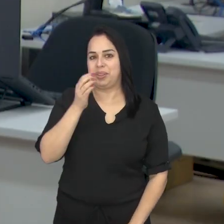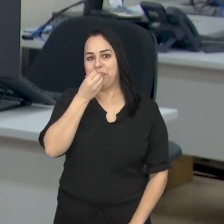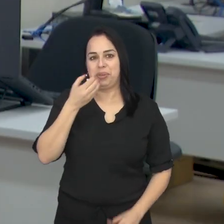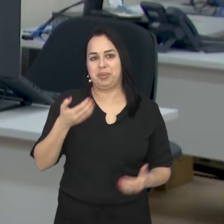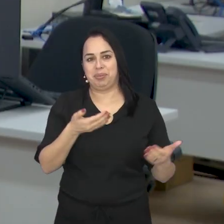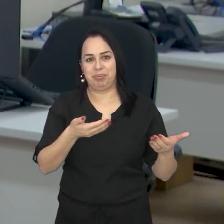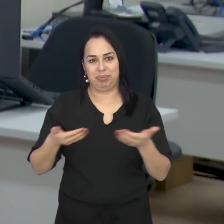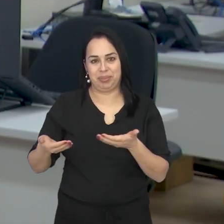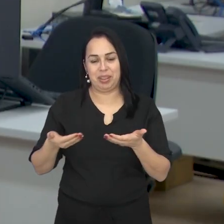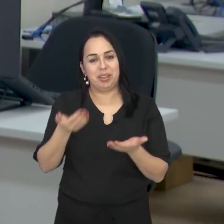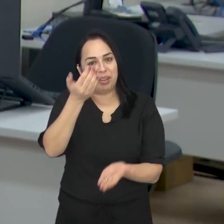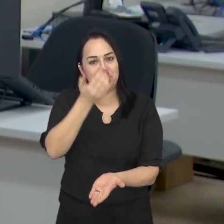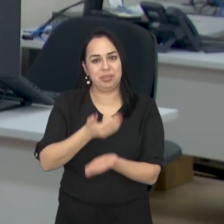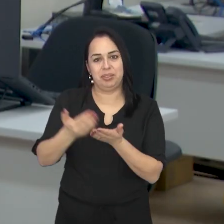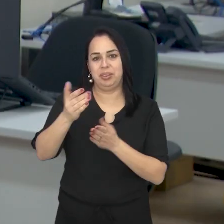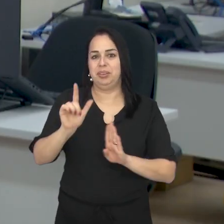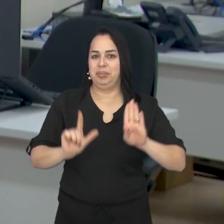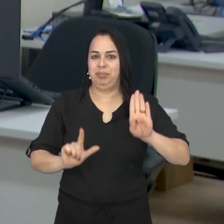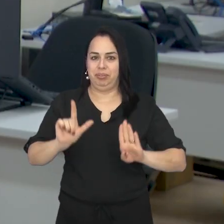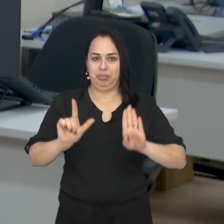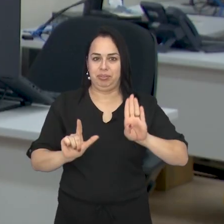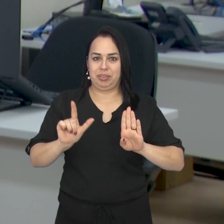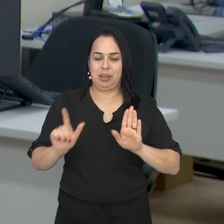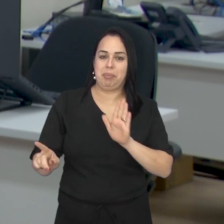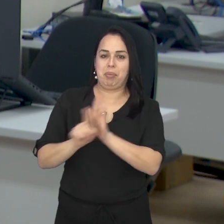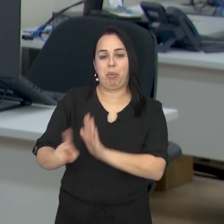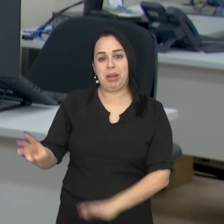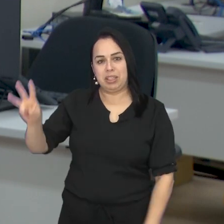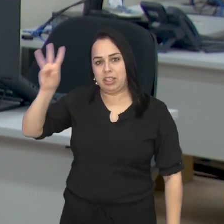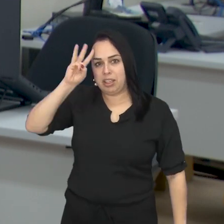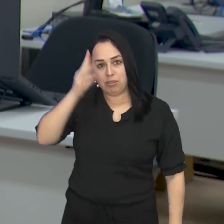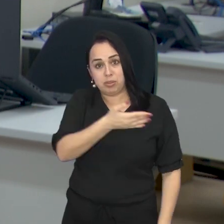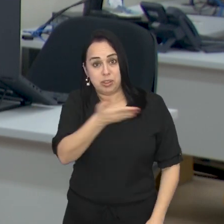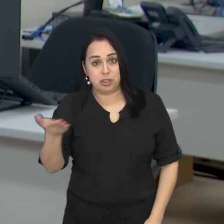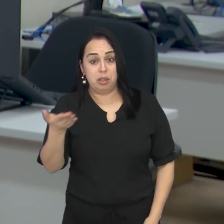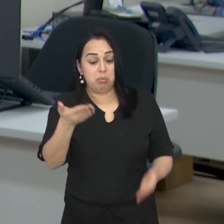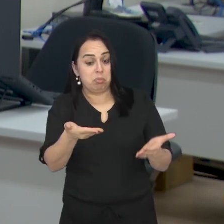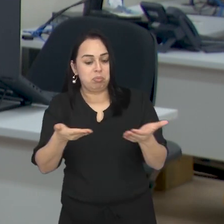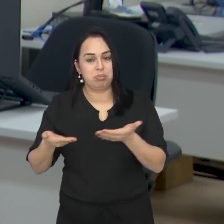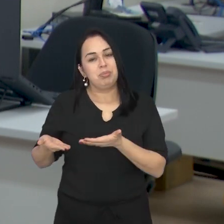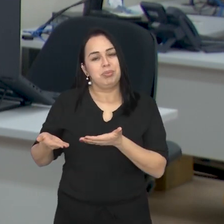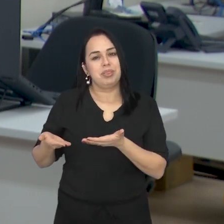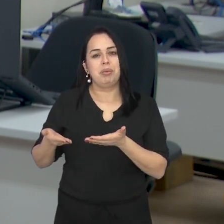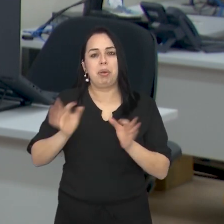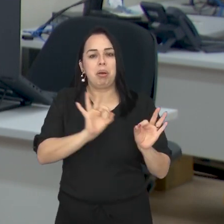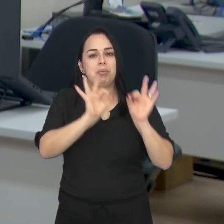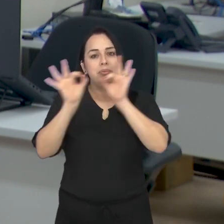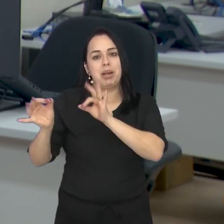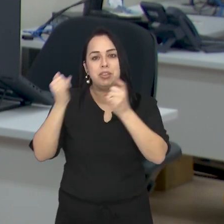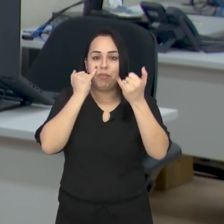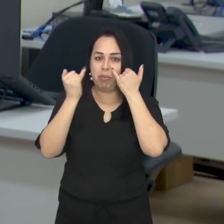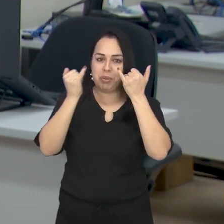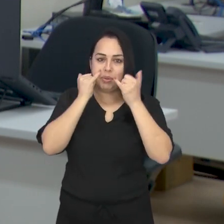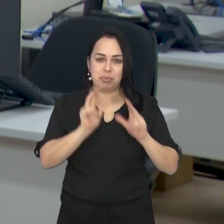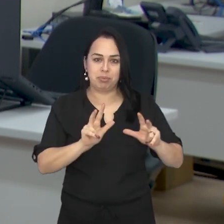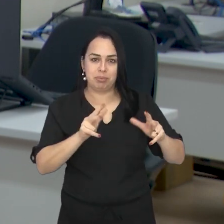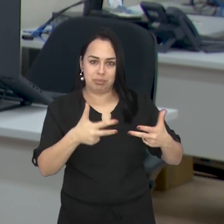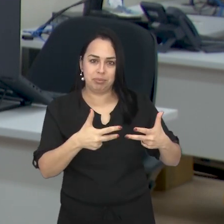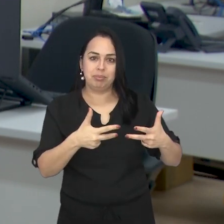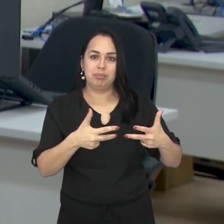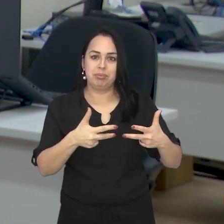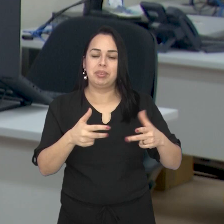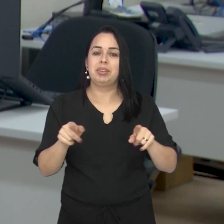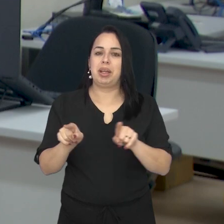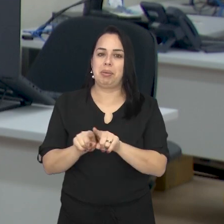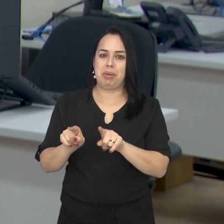Olá, seja muito bem-vindo. Está no ar o Boletim Legislativo desta terça. Você é o nosso convidado para acompanhar as principais notícias aqui